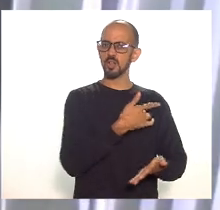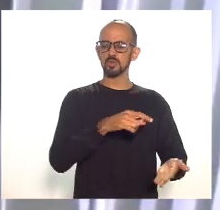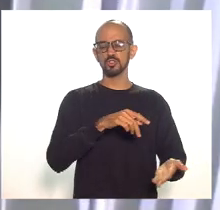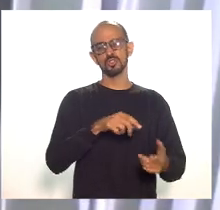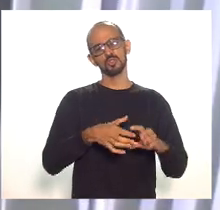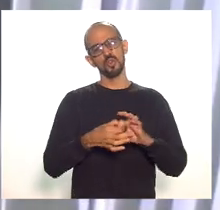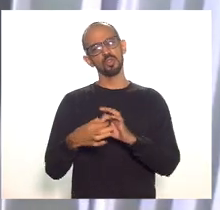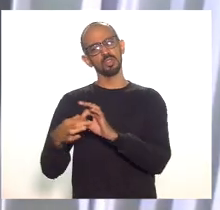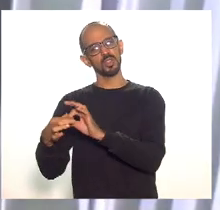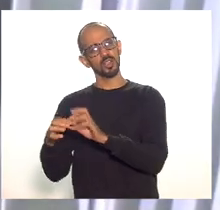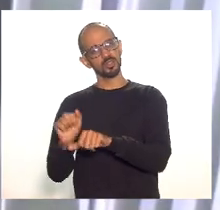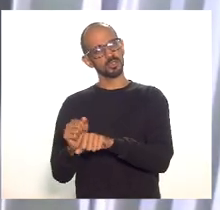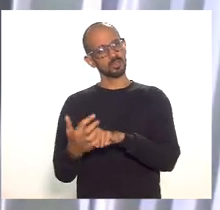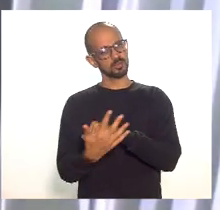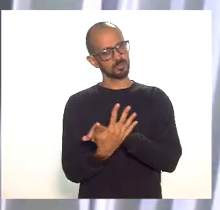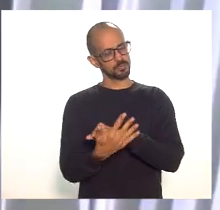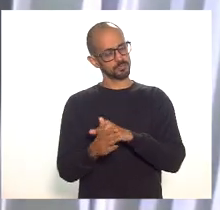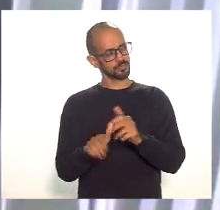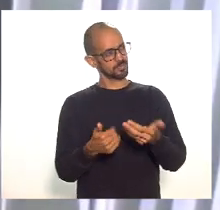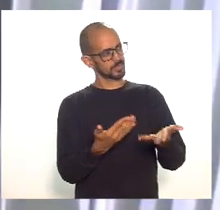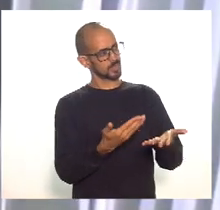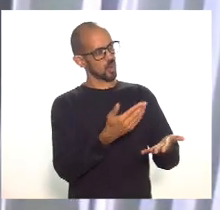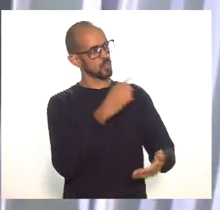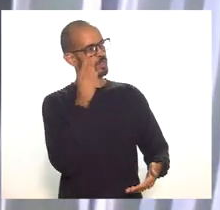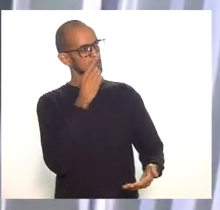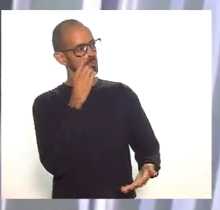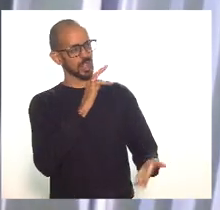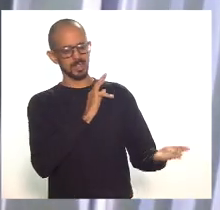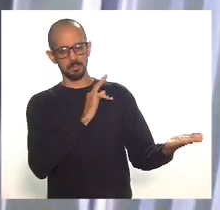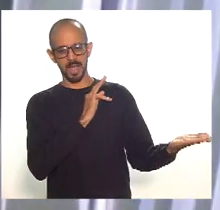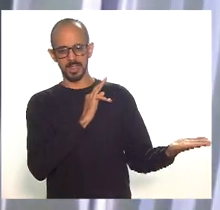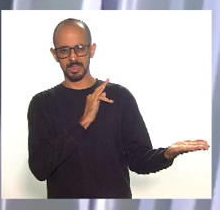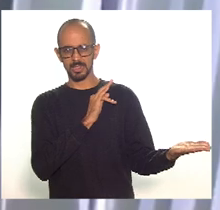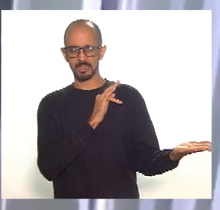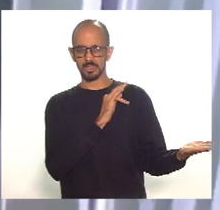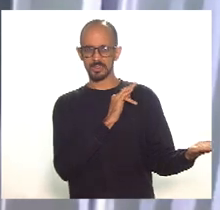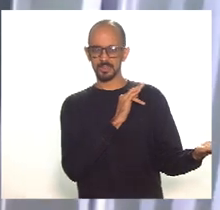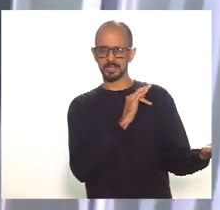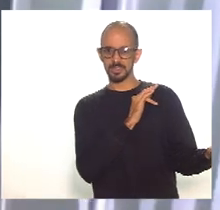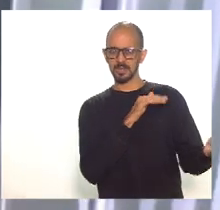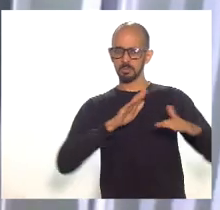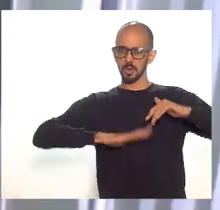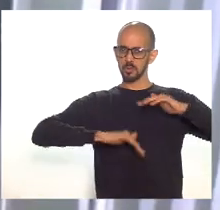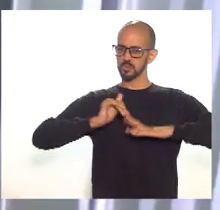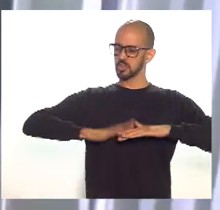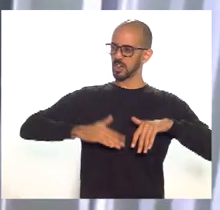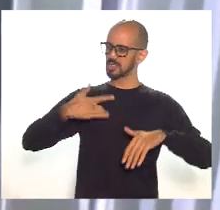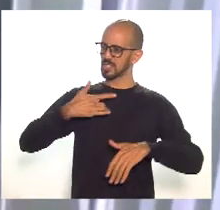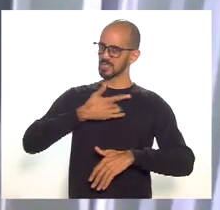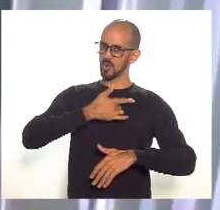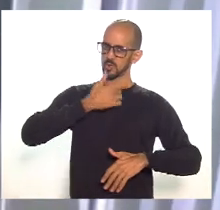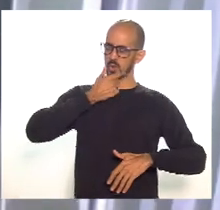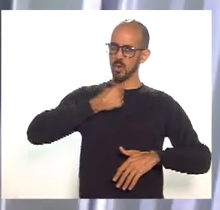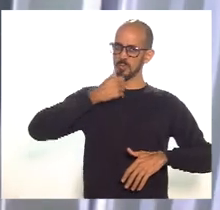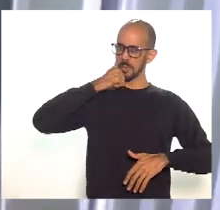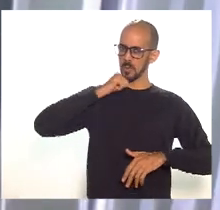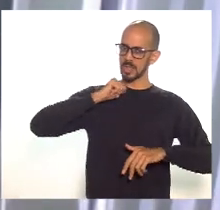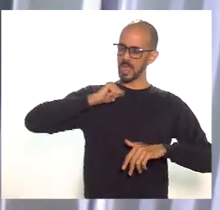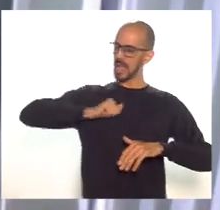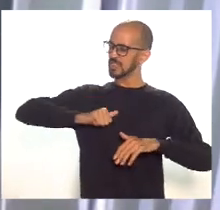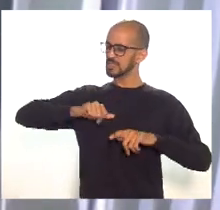Covid. Ora, deputada Marta Rocha, os profissionais da saúde, homens e mulheres de diferentes funções, estão dando